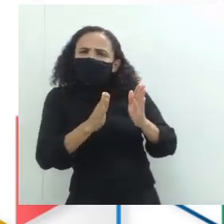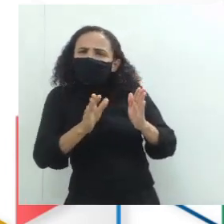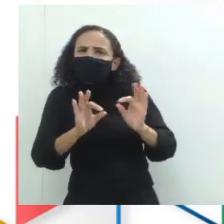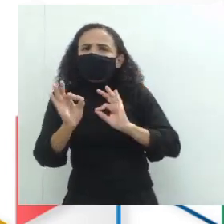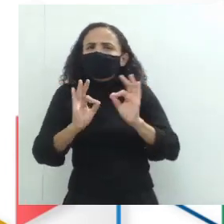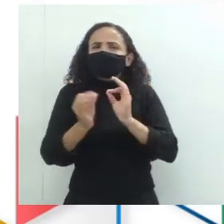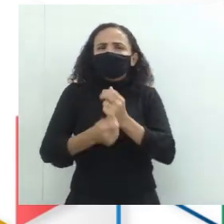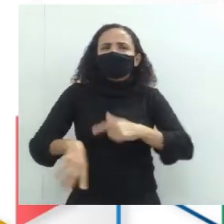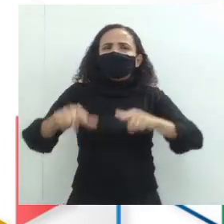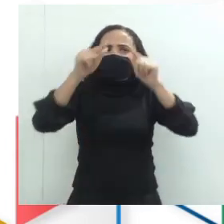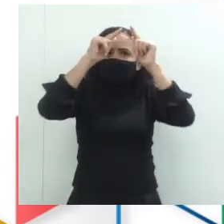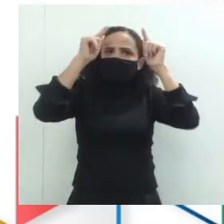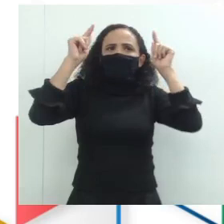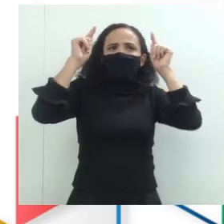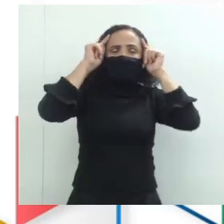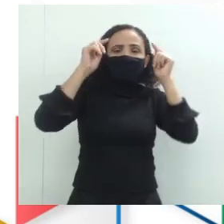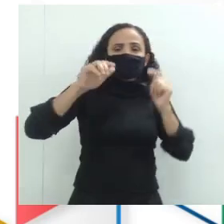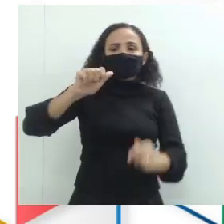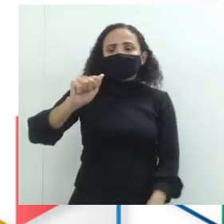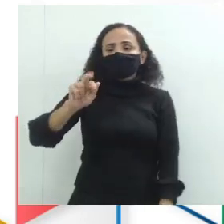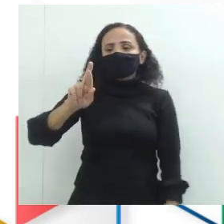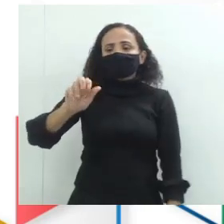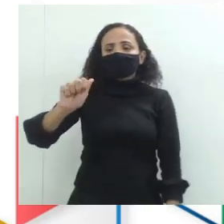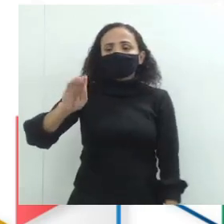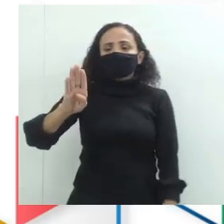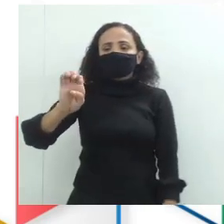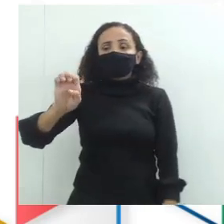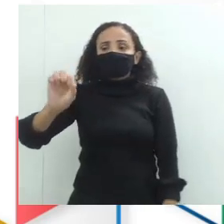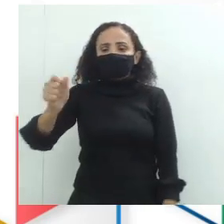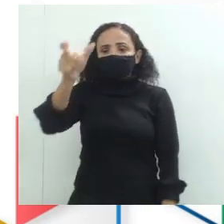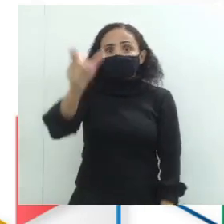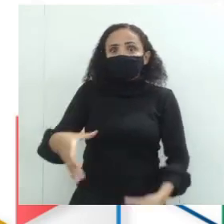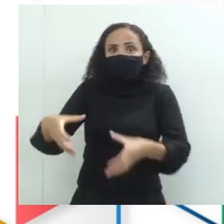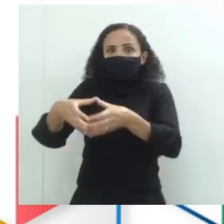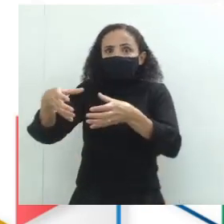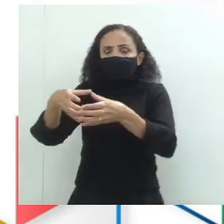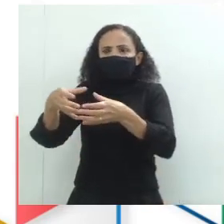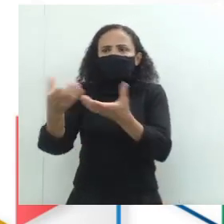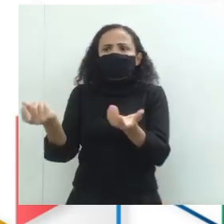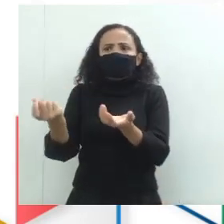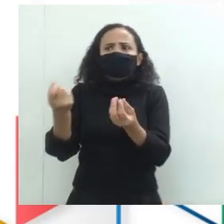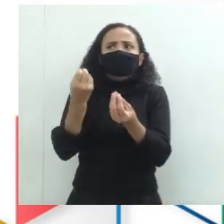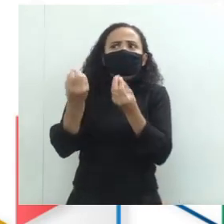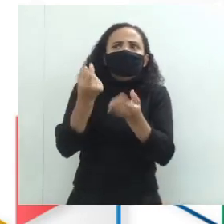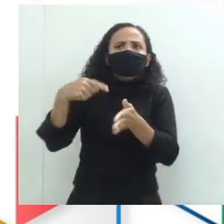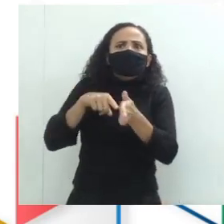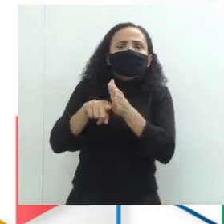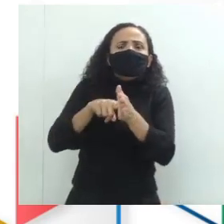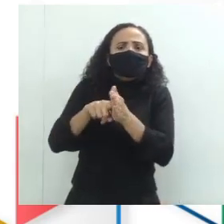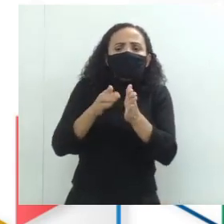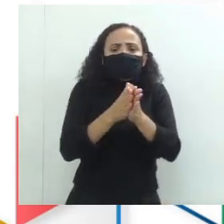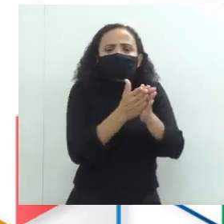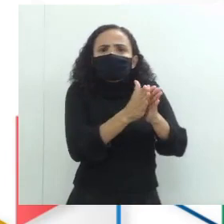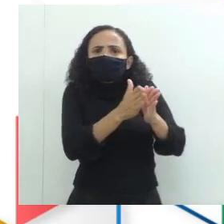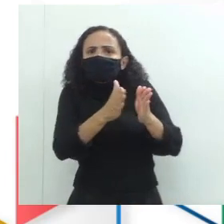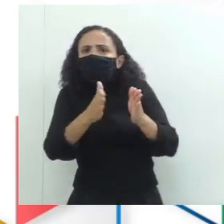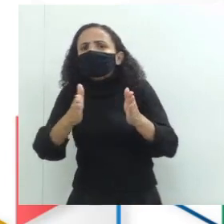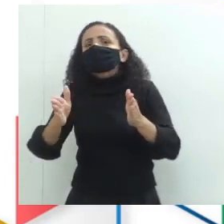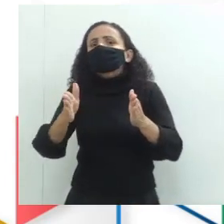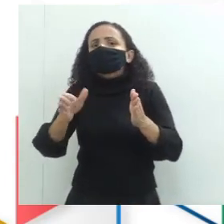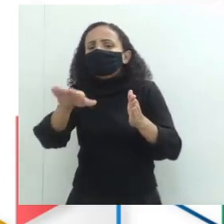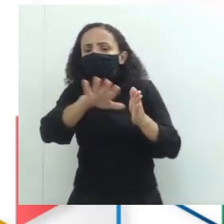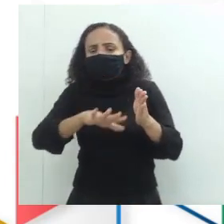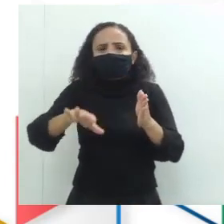gregos, promoveram um acentuado progresso na resolução de equações. A partir dos árabes, não só